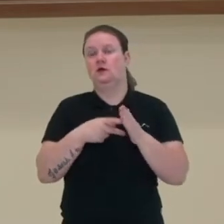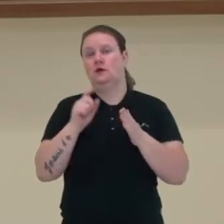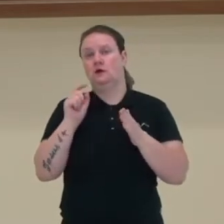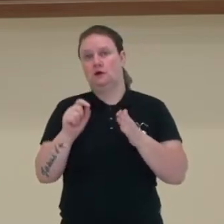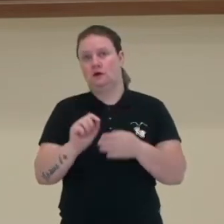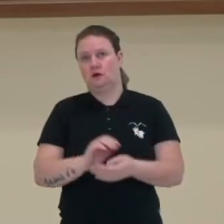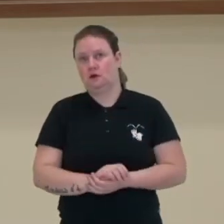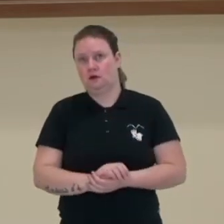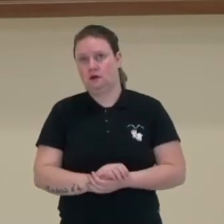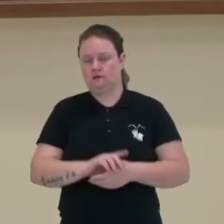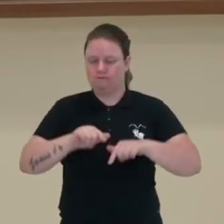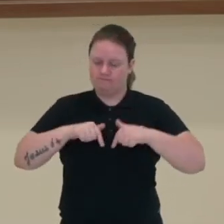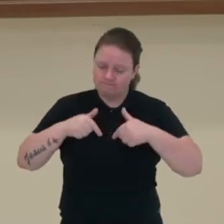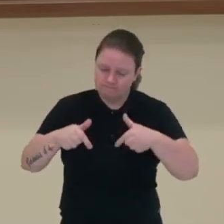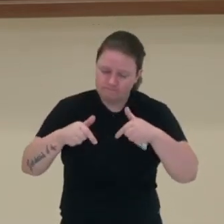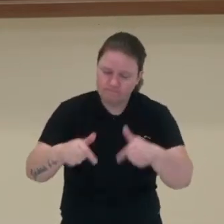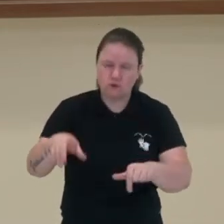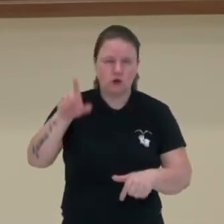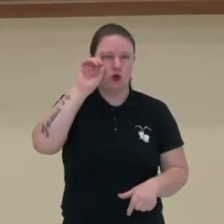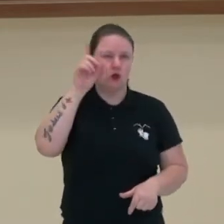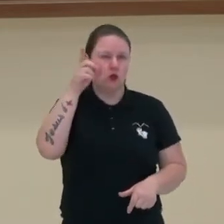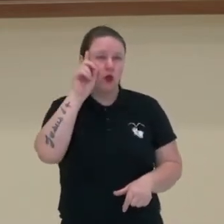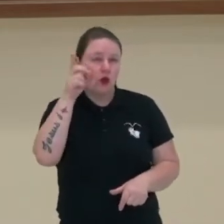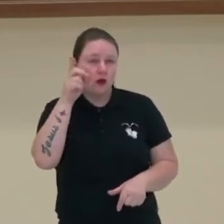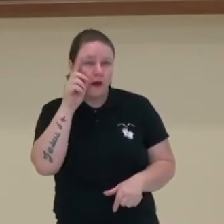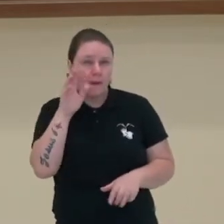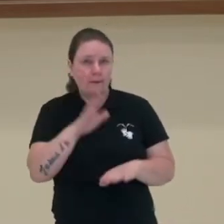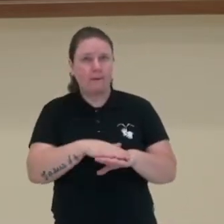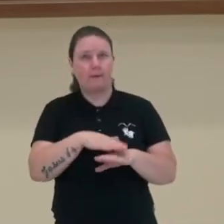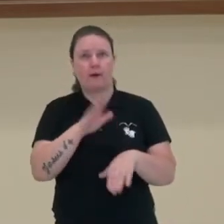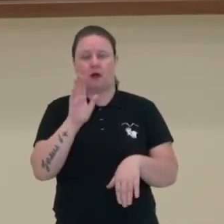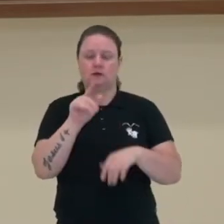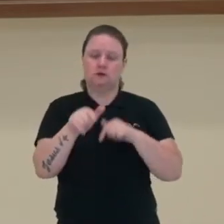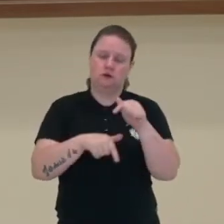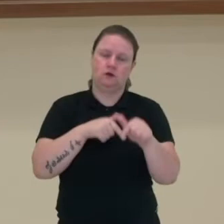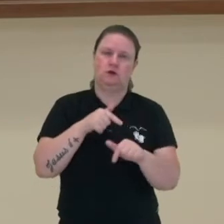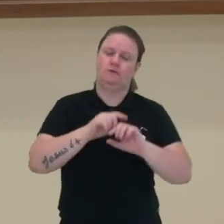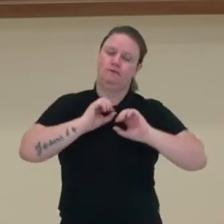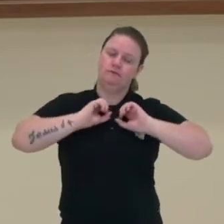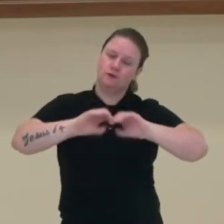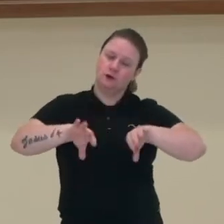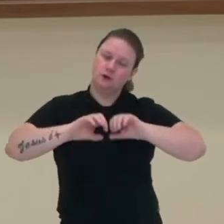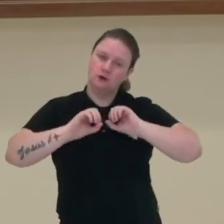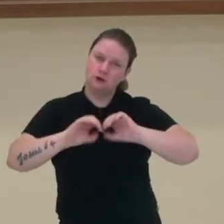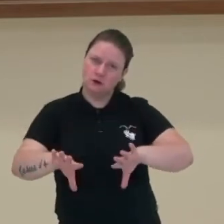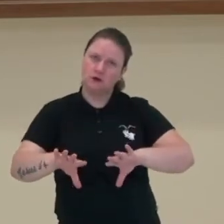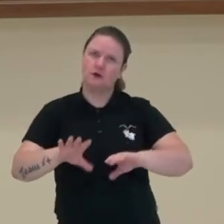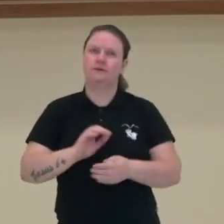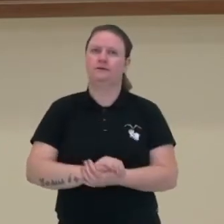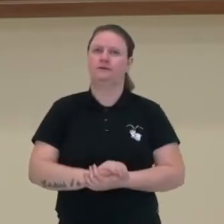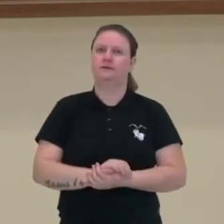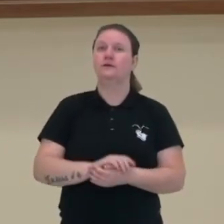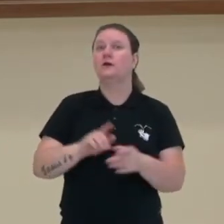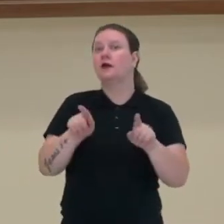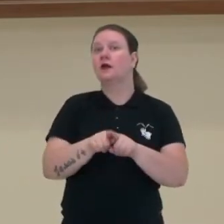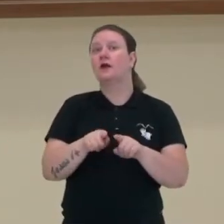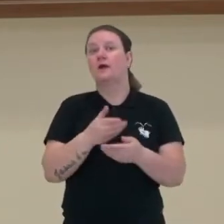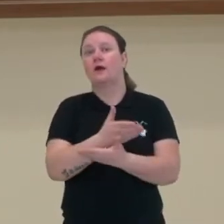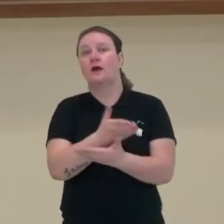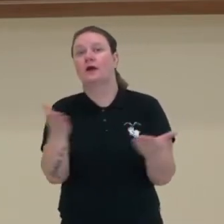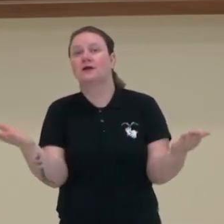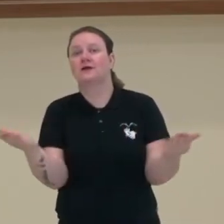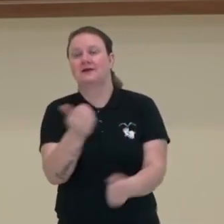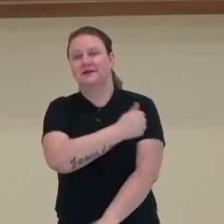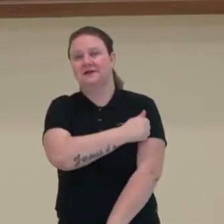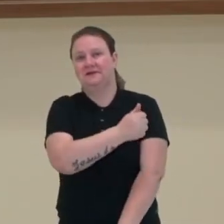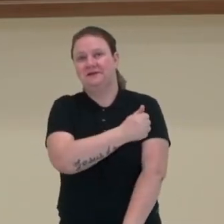eu me esforço a cada dia mais para fazer o melhor do meu trabalho, né? Que é para entregar o melhor para vocês, que são os meus